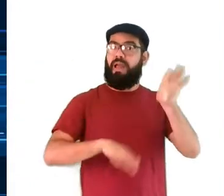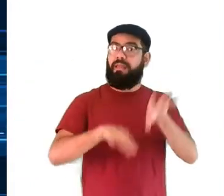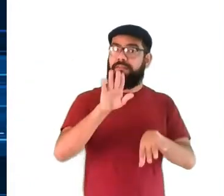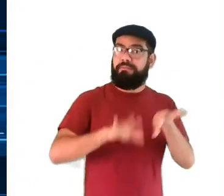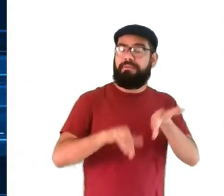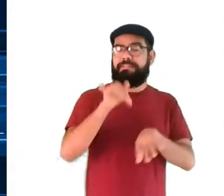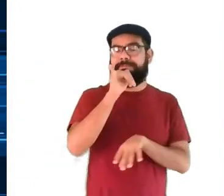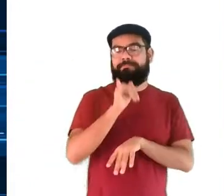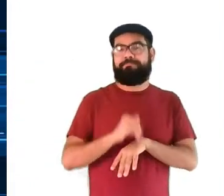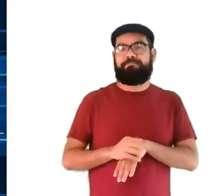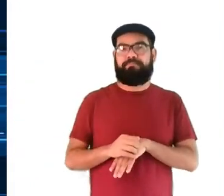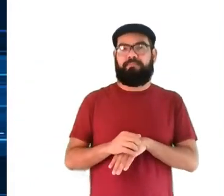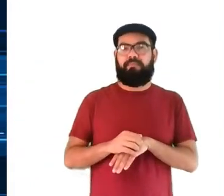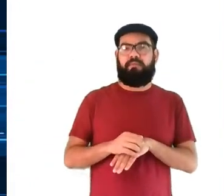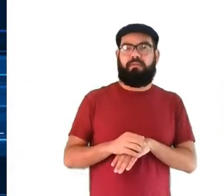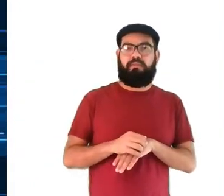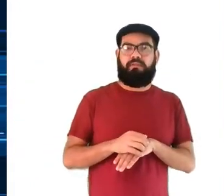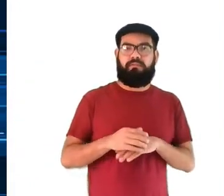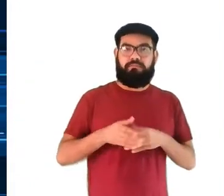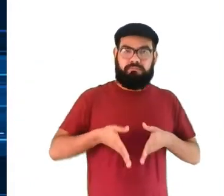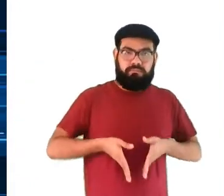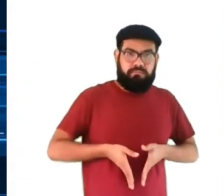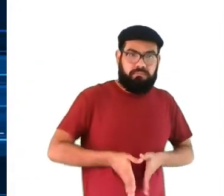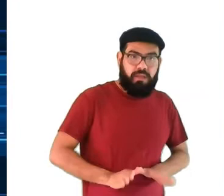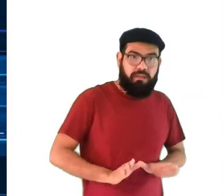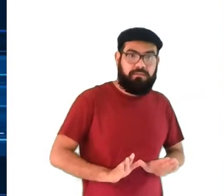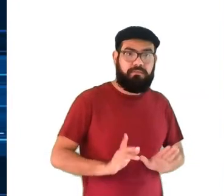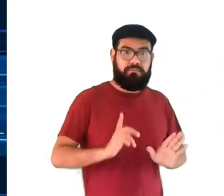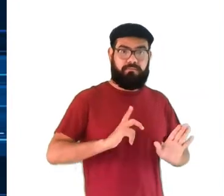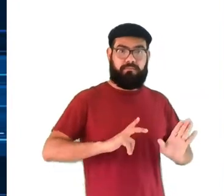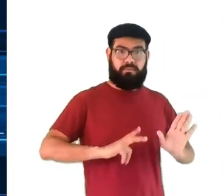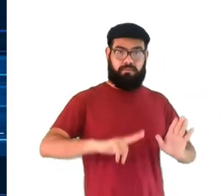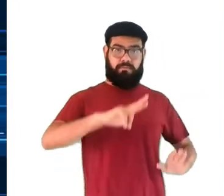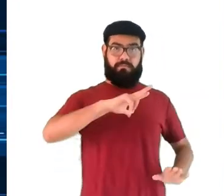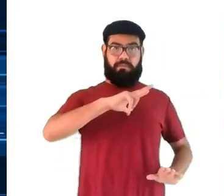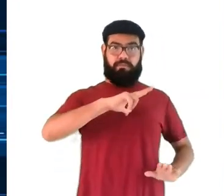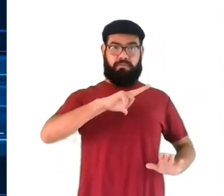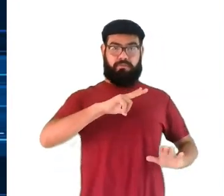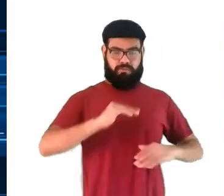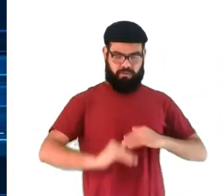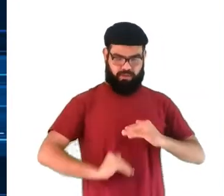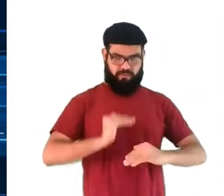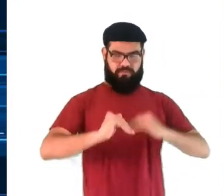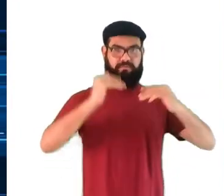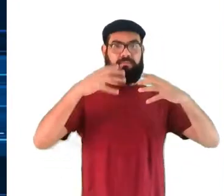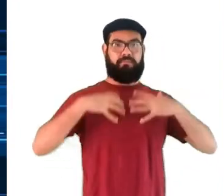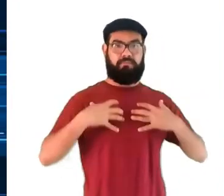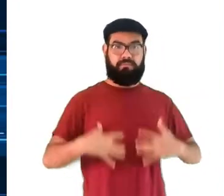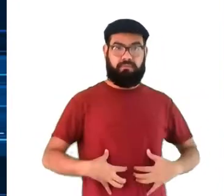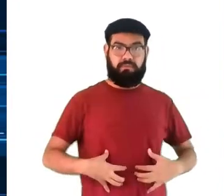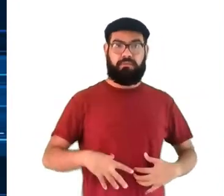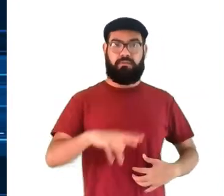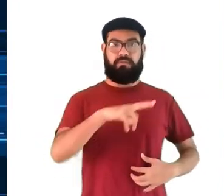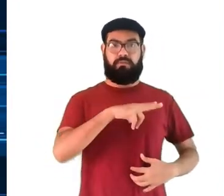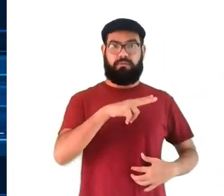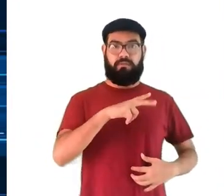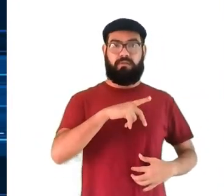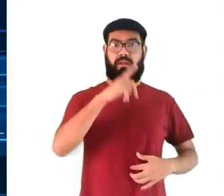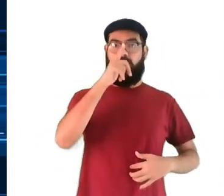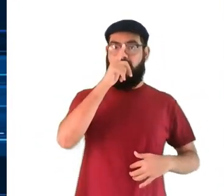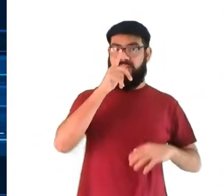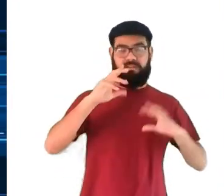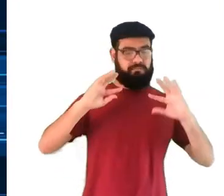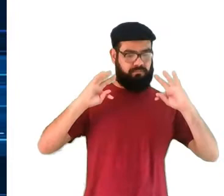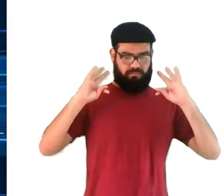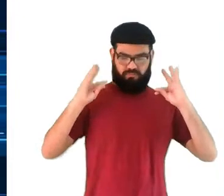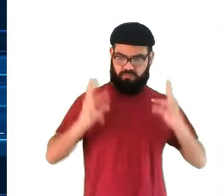partir do momento que a gente nasce, a gente já tem o nosso desenvolvimento físico e o nosso desenvolvimento sexual completo. Quando a gente fala